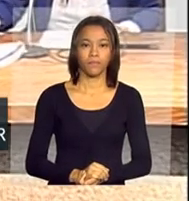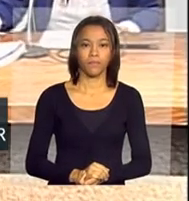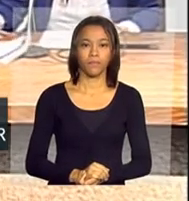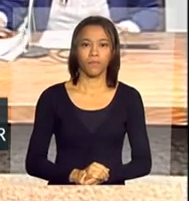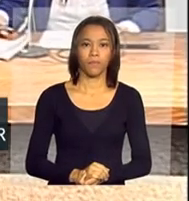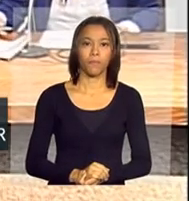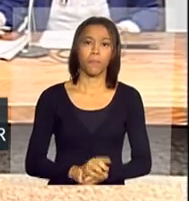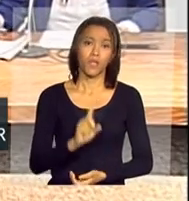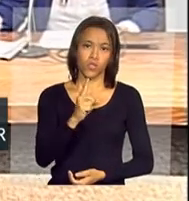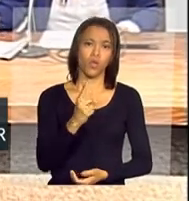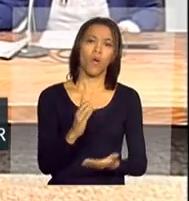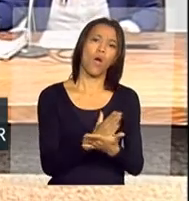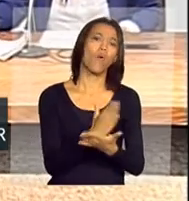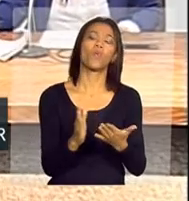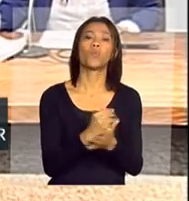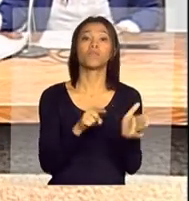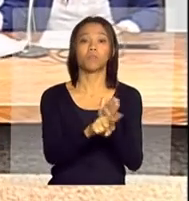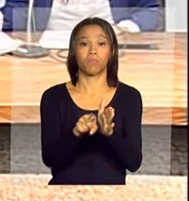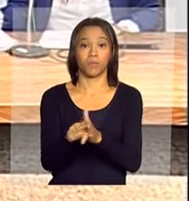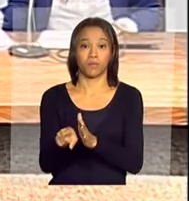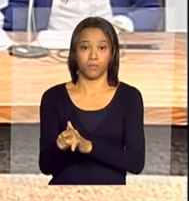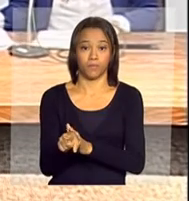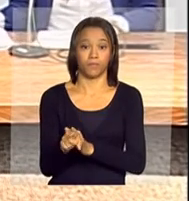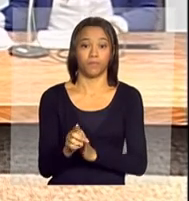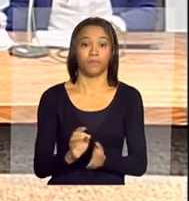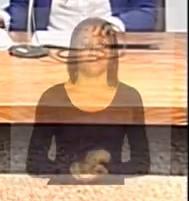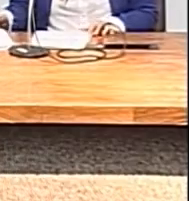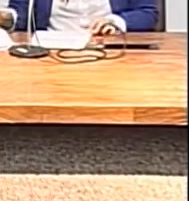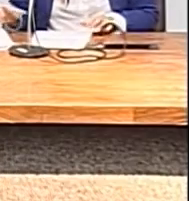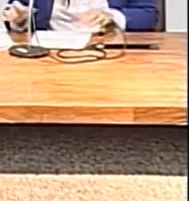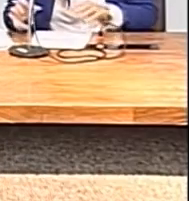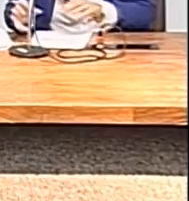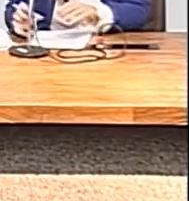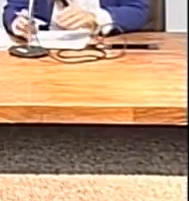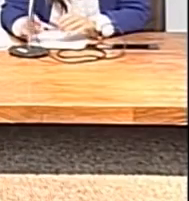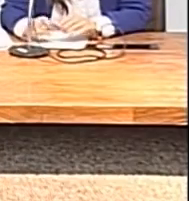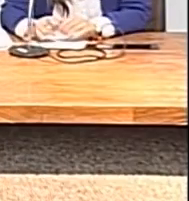só mais algumas perguntas antes a gente quebra queixo tá